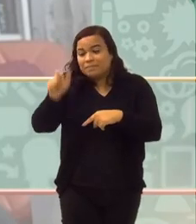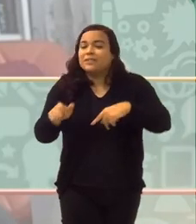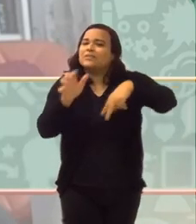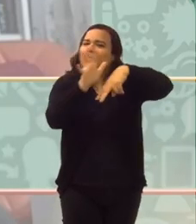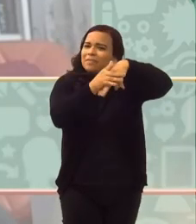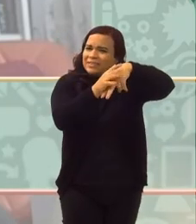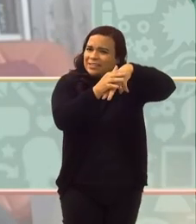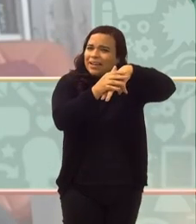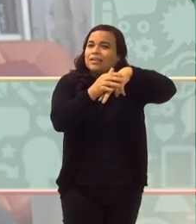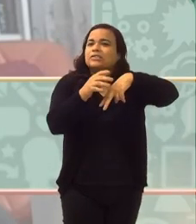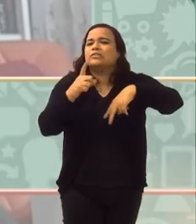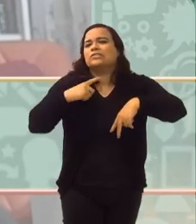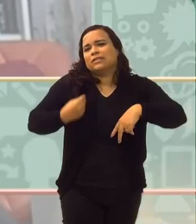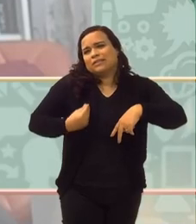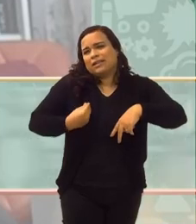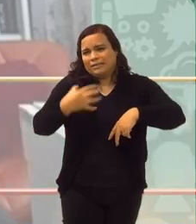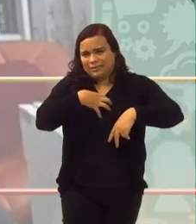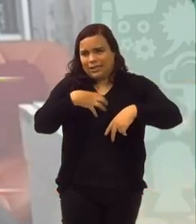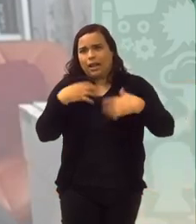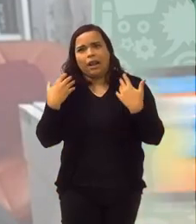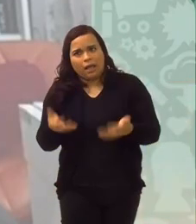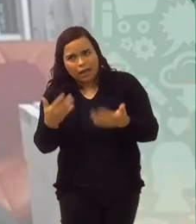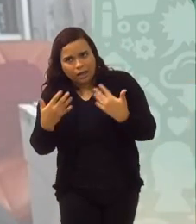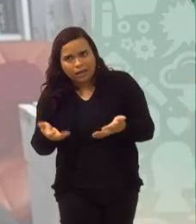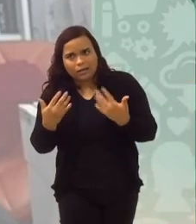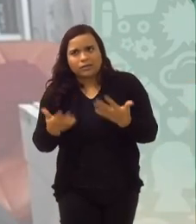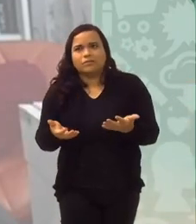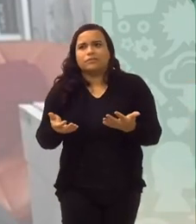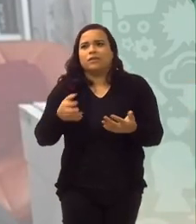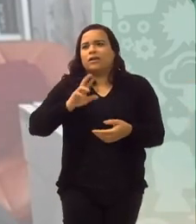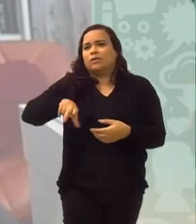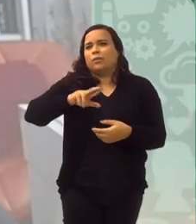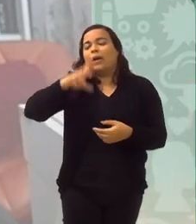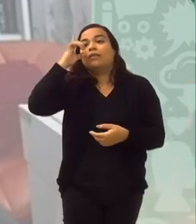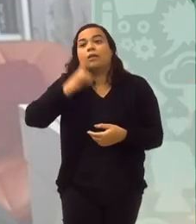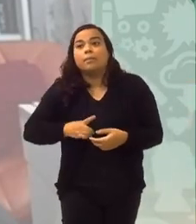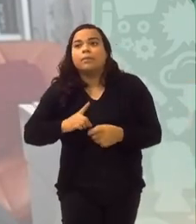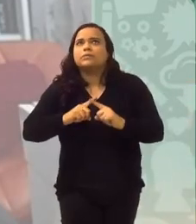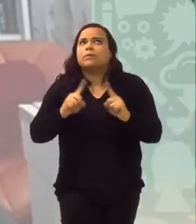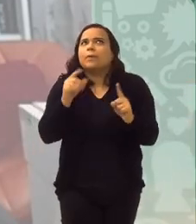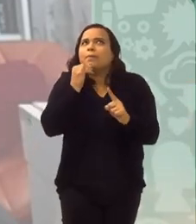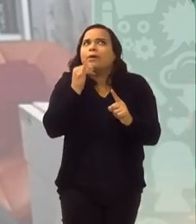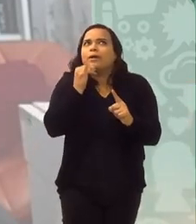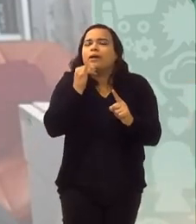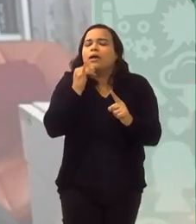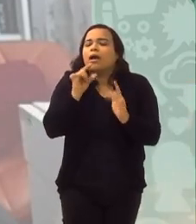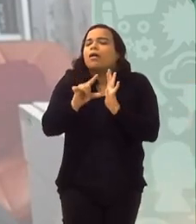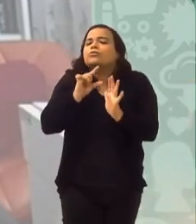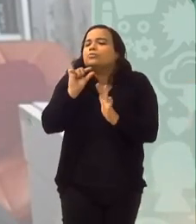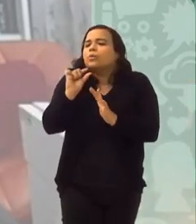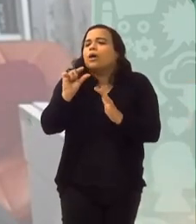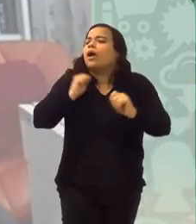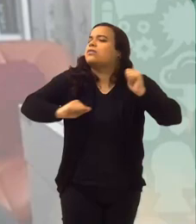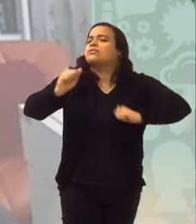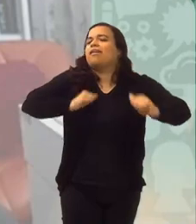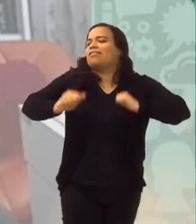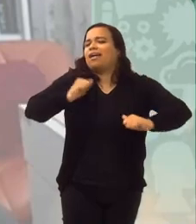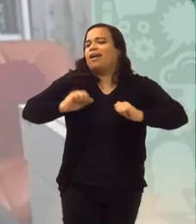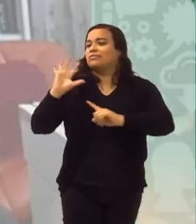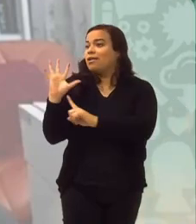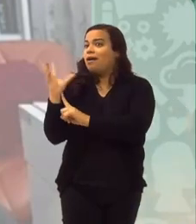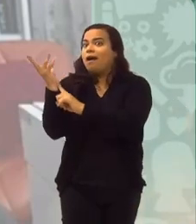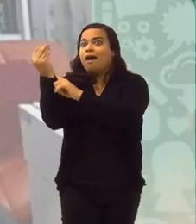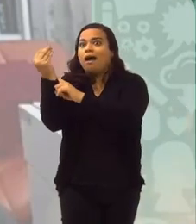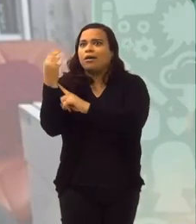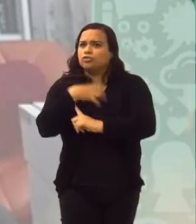muito desse tipo de trabalho, porque o paciente, quando ele está com sintomas leves, como não uma